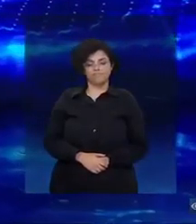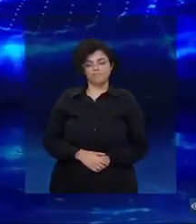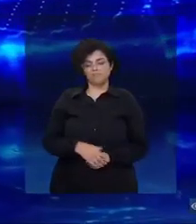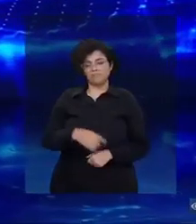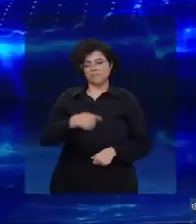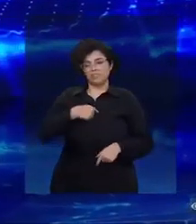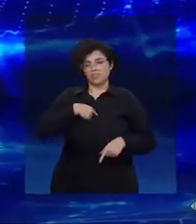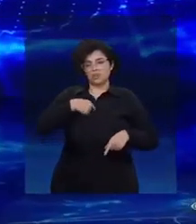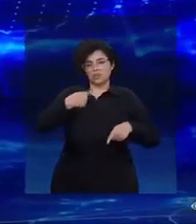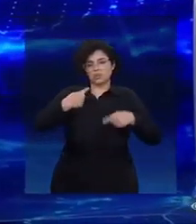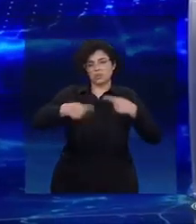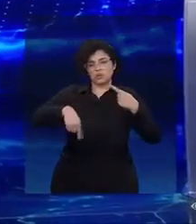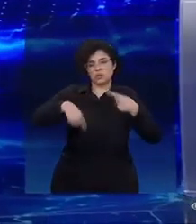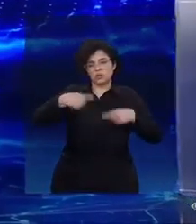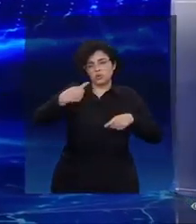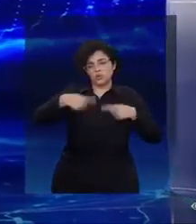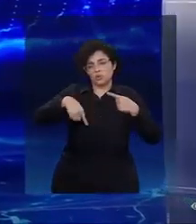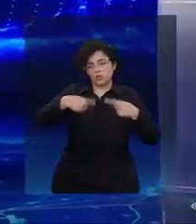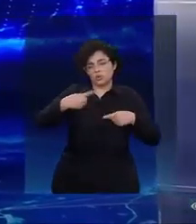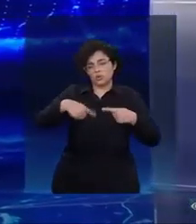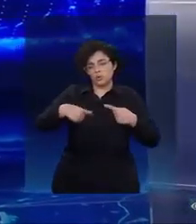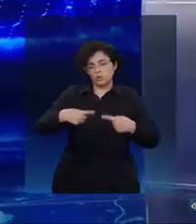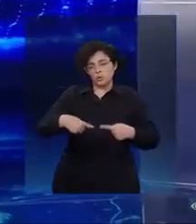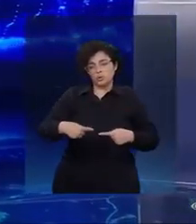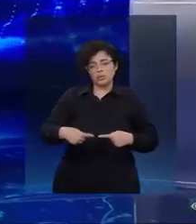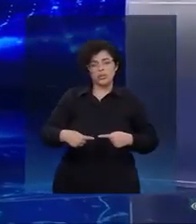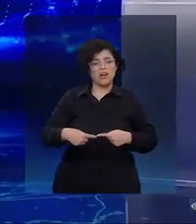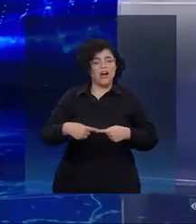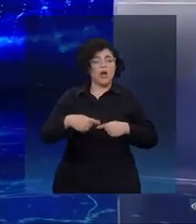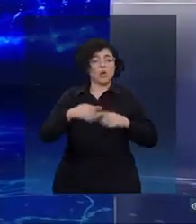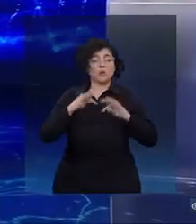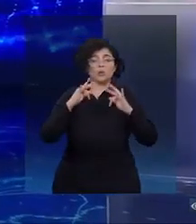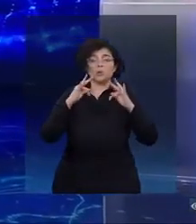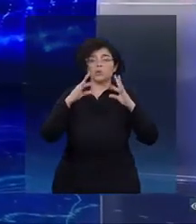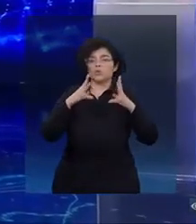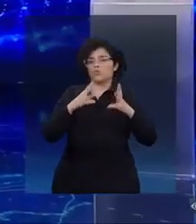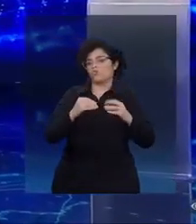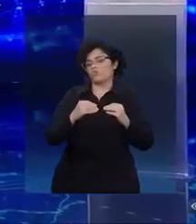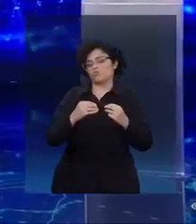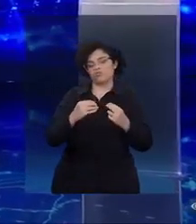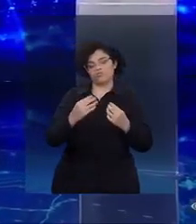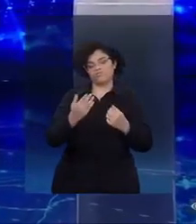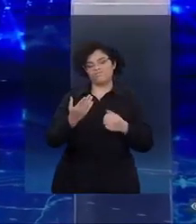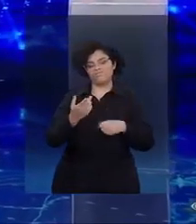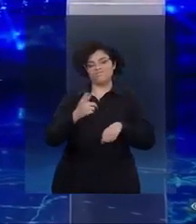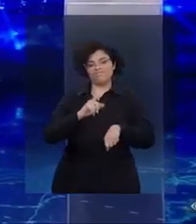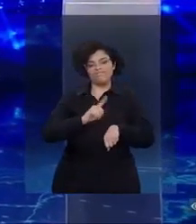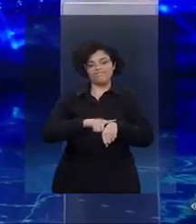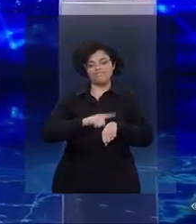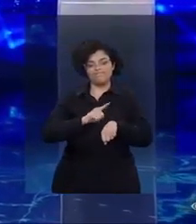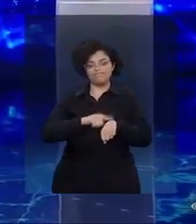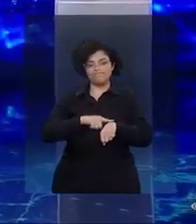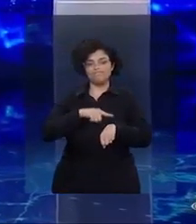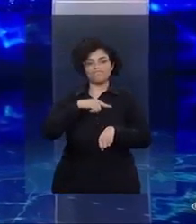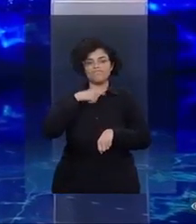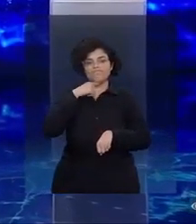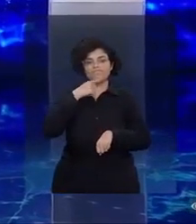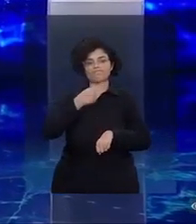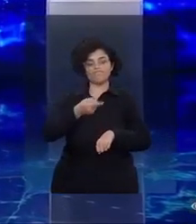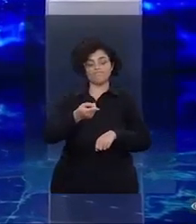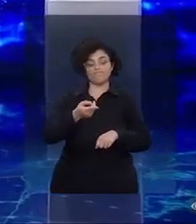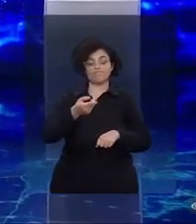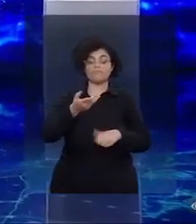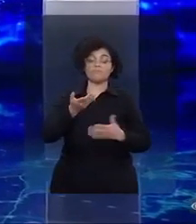seguinte: Bolsonaro já citou a pílula do aborto como solução para controle da natalidade.